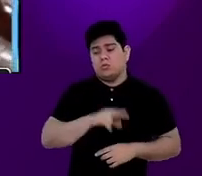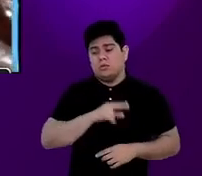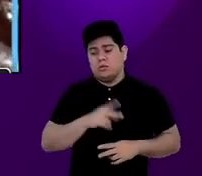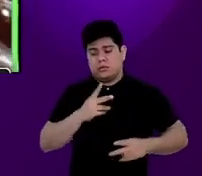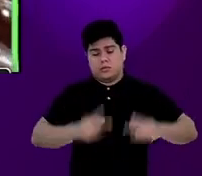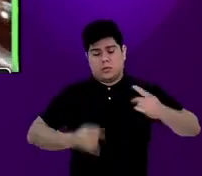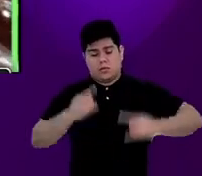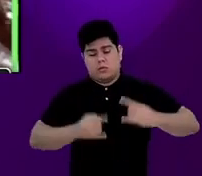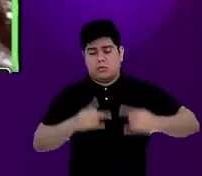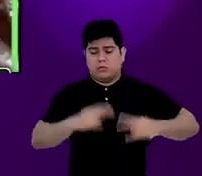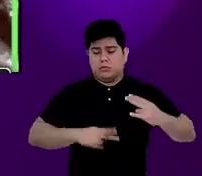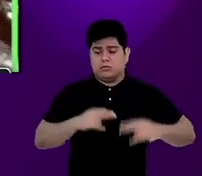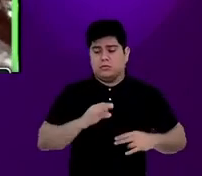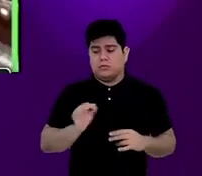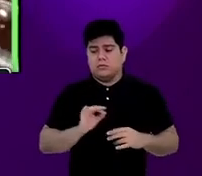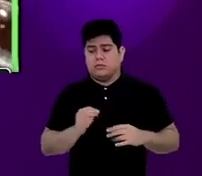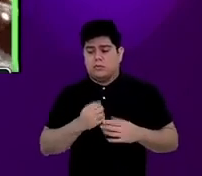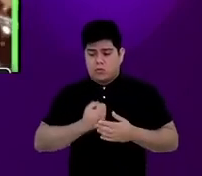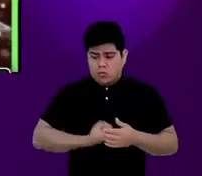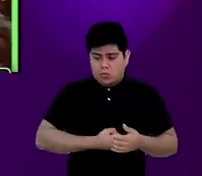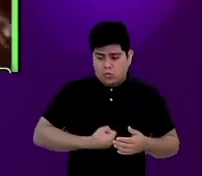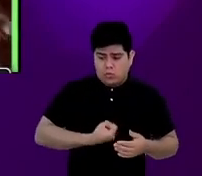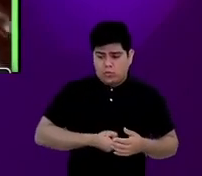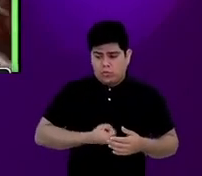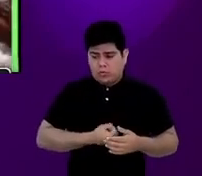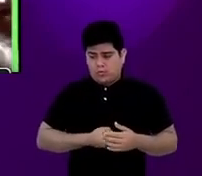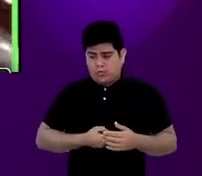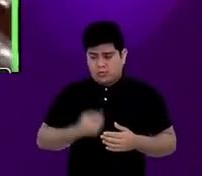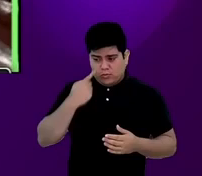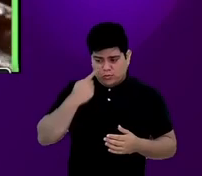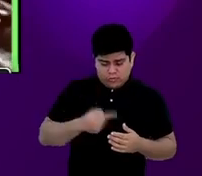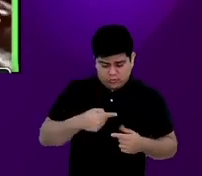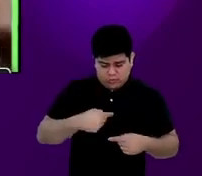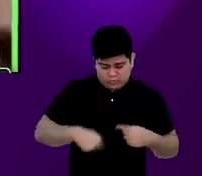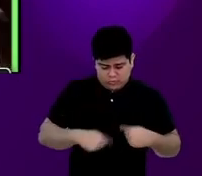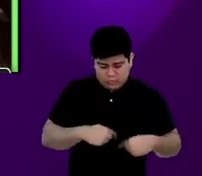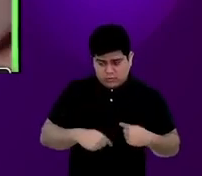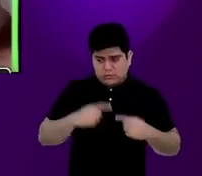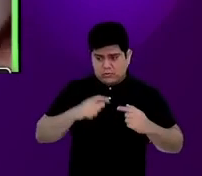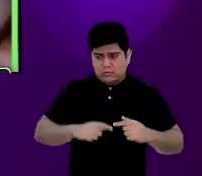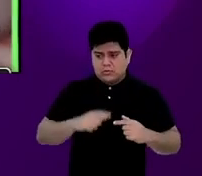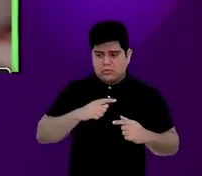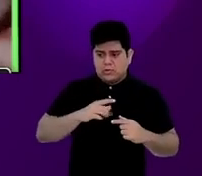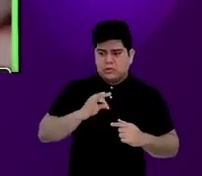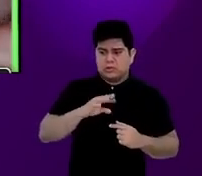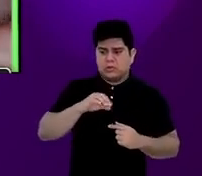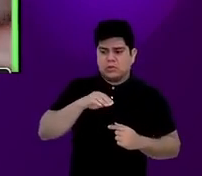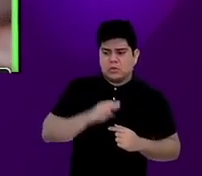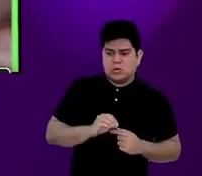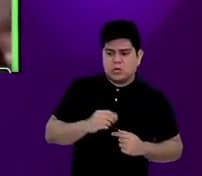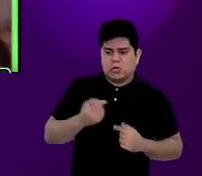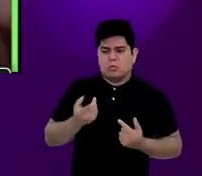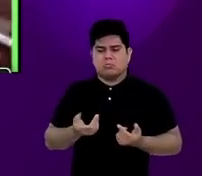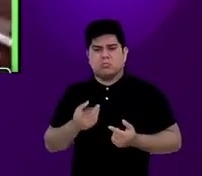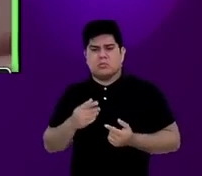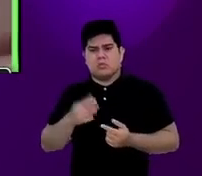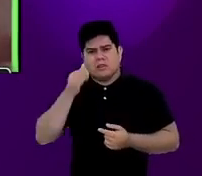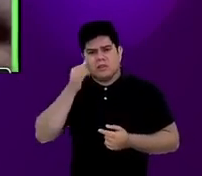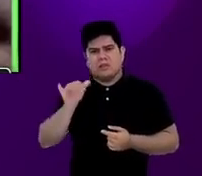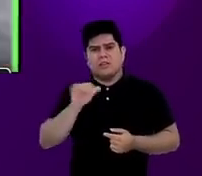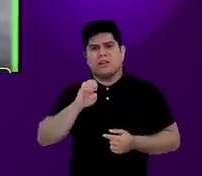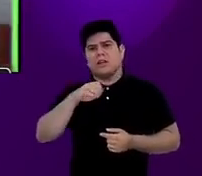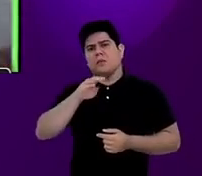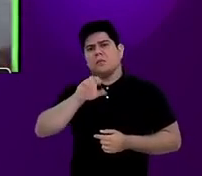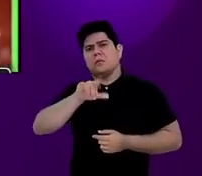robótica, sem a utilização de ultrassonografia transoperatória para verificar a altura desse trombo e não correr o risco de embolizar essa